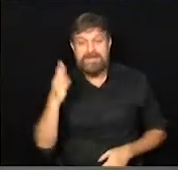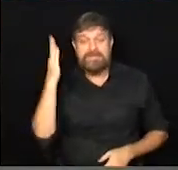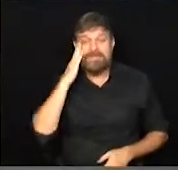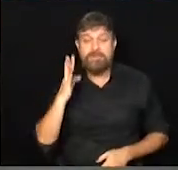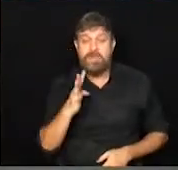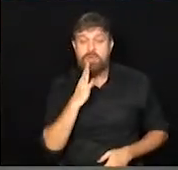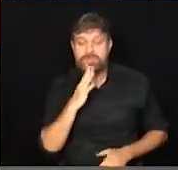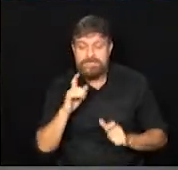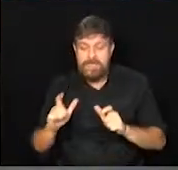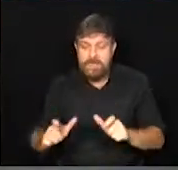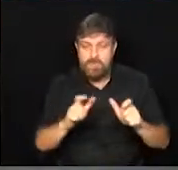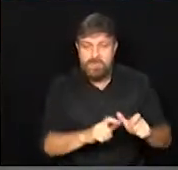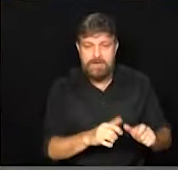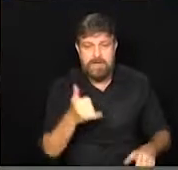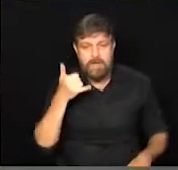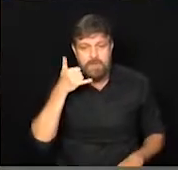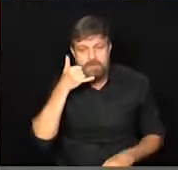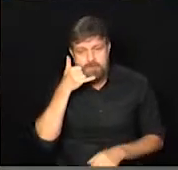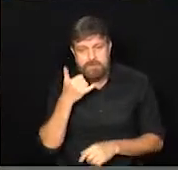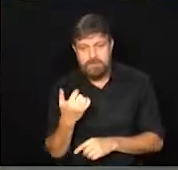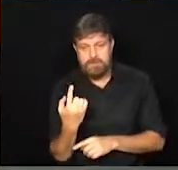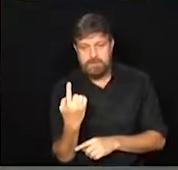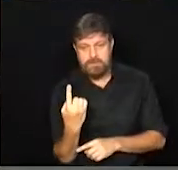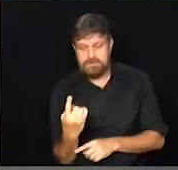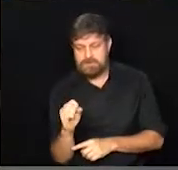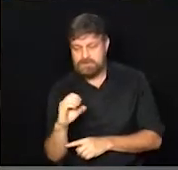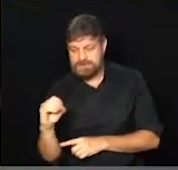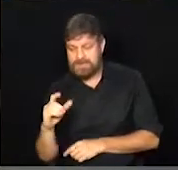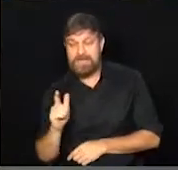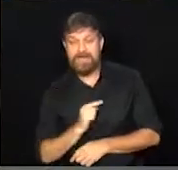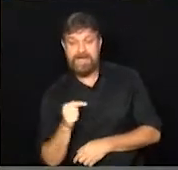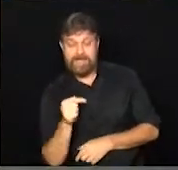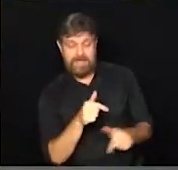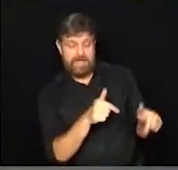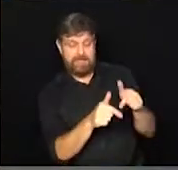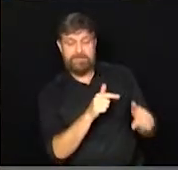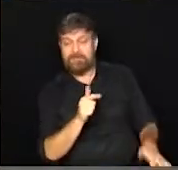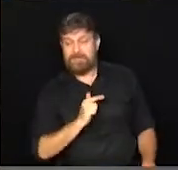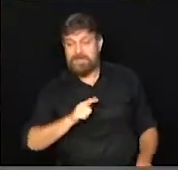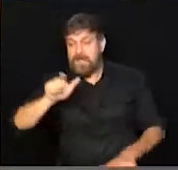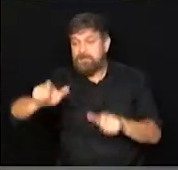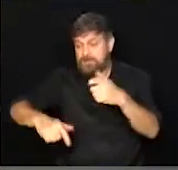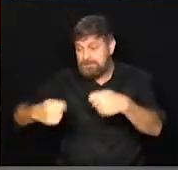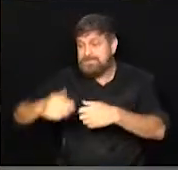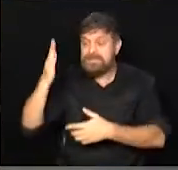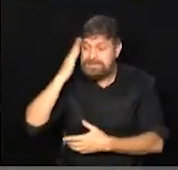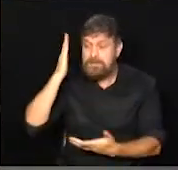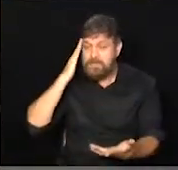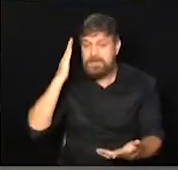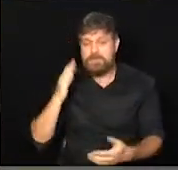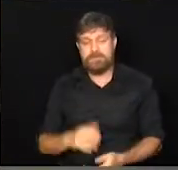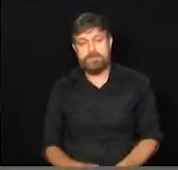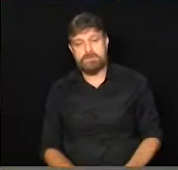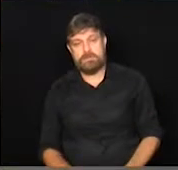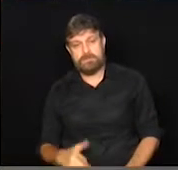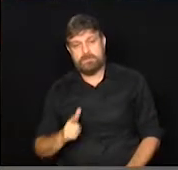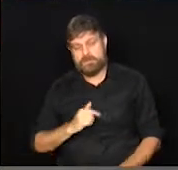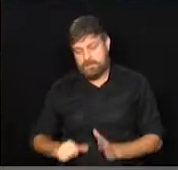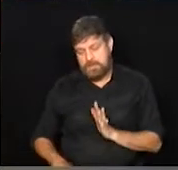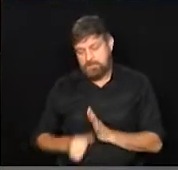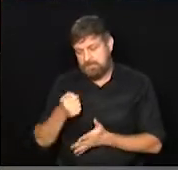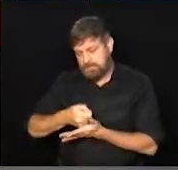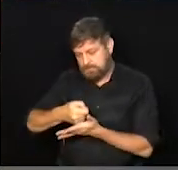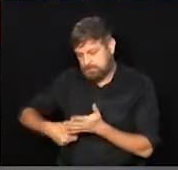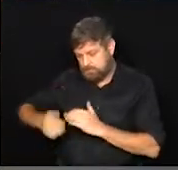Disque 180, porque existe o serviço, mas as pessoas precisam saber que serviço existe. Então, esse é o primeiro encaminhamento.